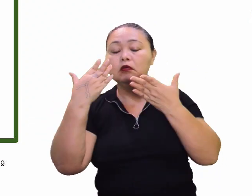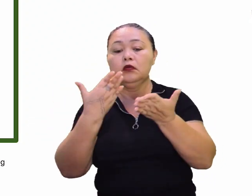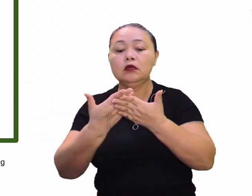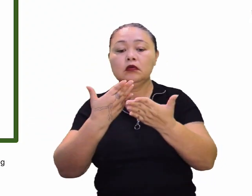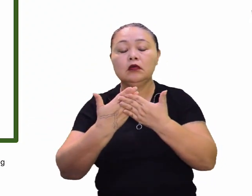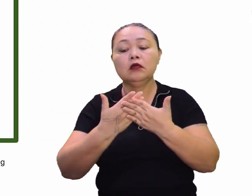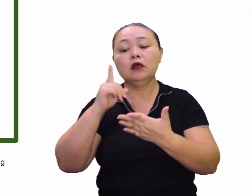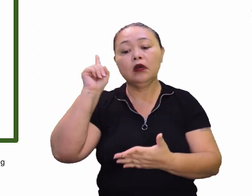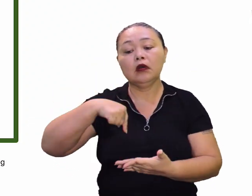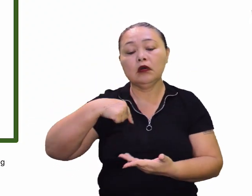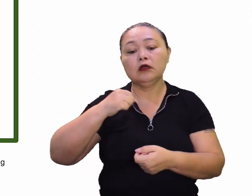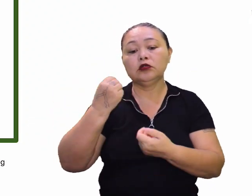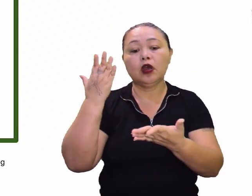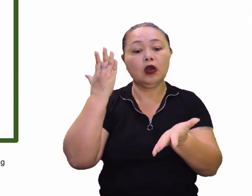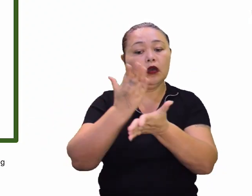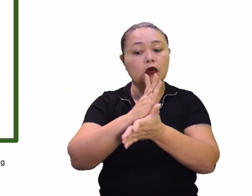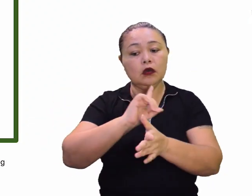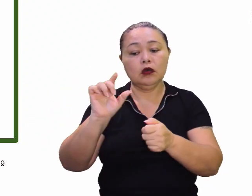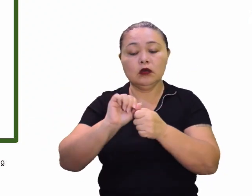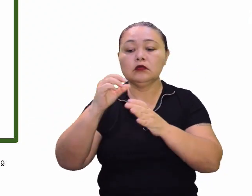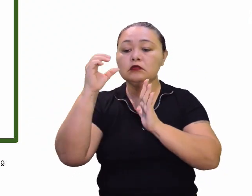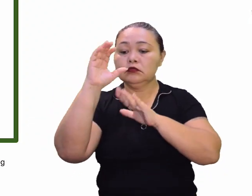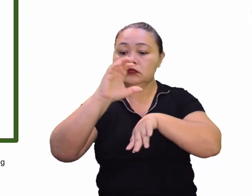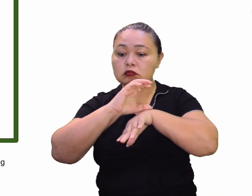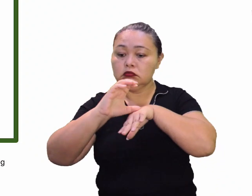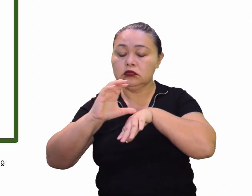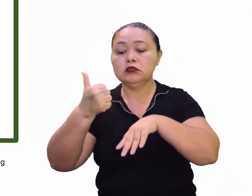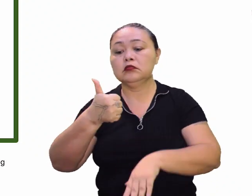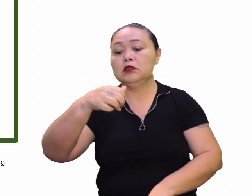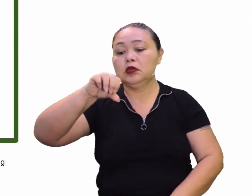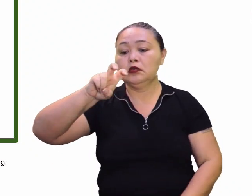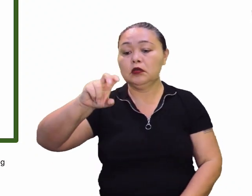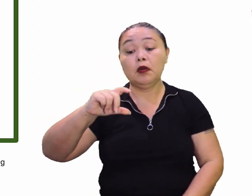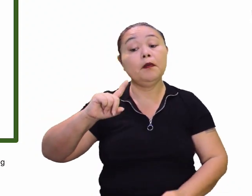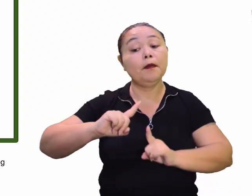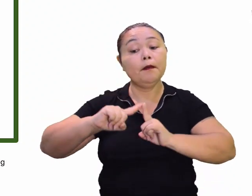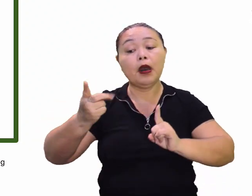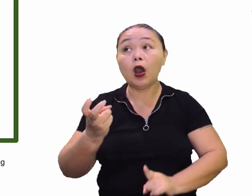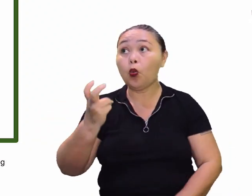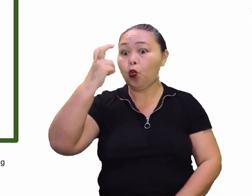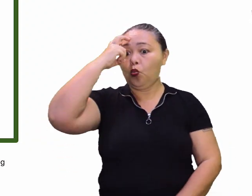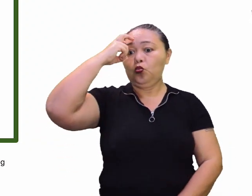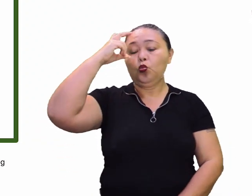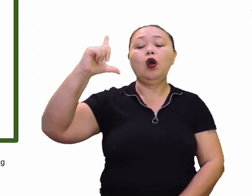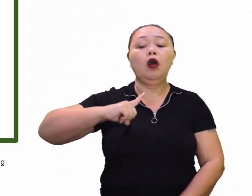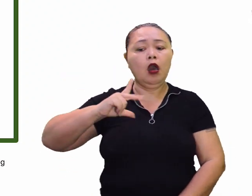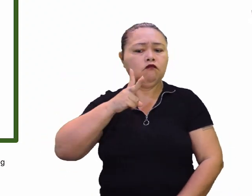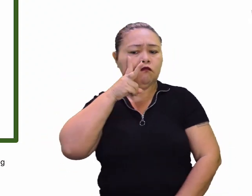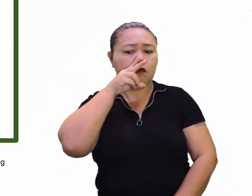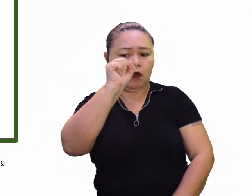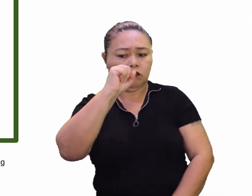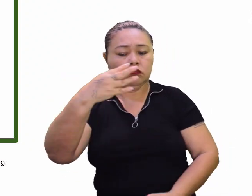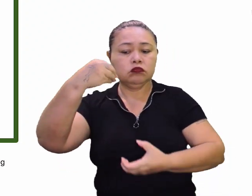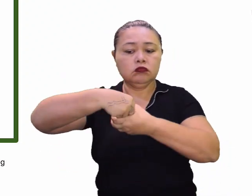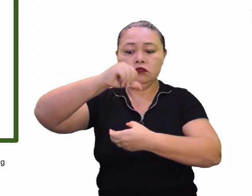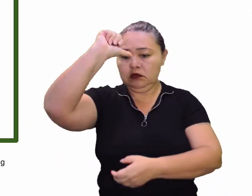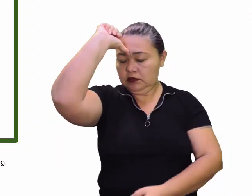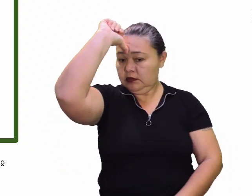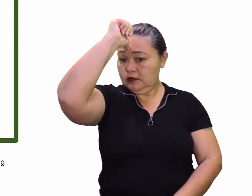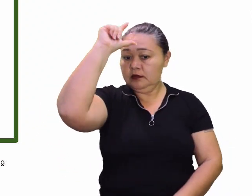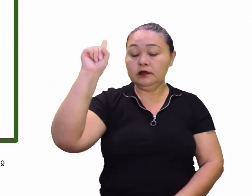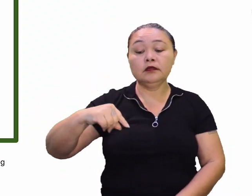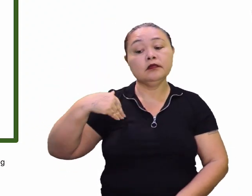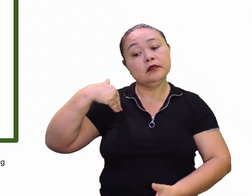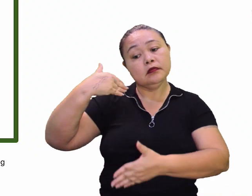ela já foi abolida, professor Jorge, na Constituição, em 1950. Mas, culturalmente, ela é muito forte ainda dentro da Índia